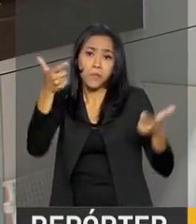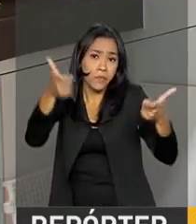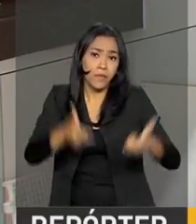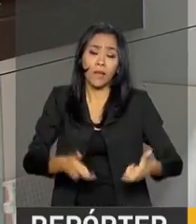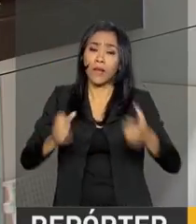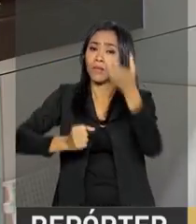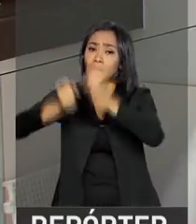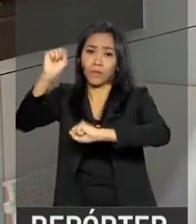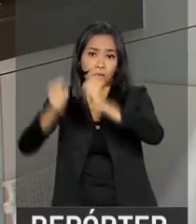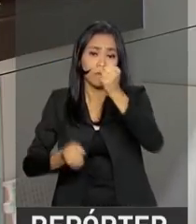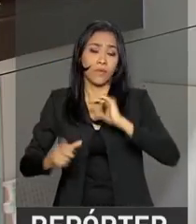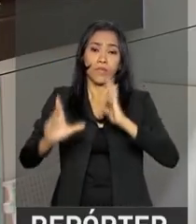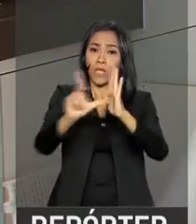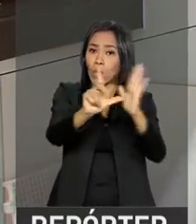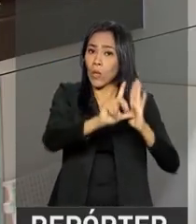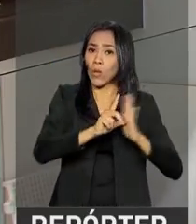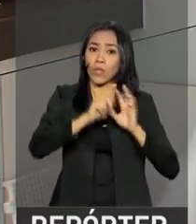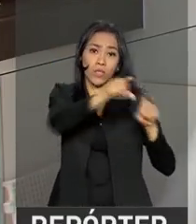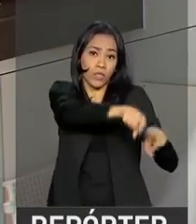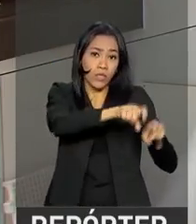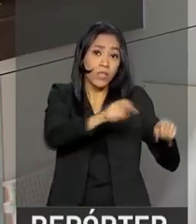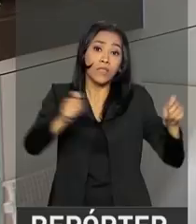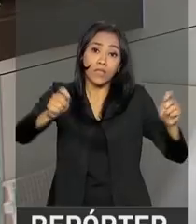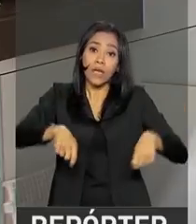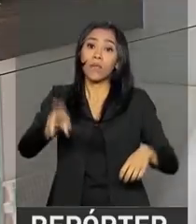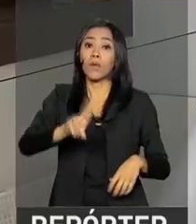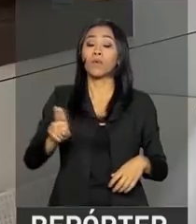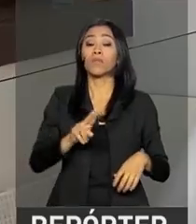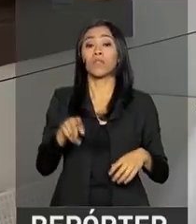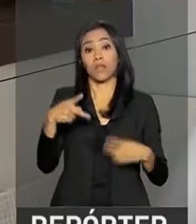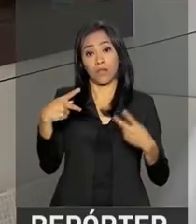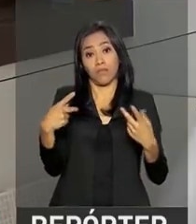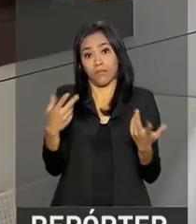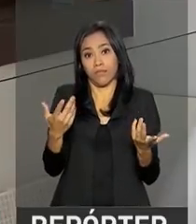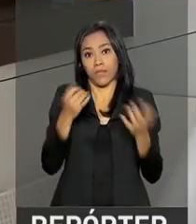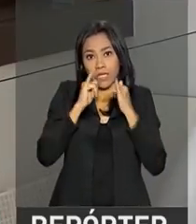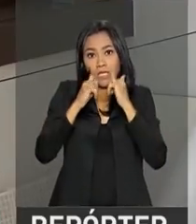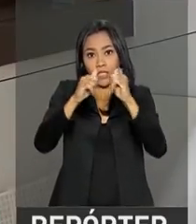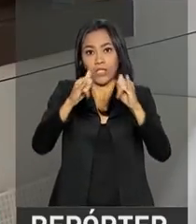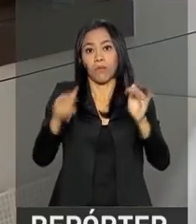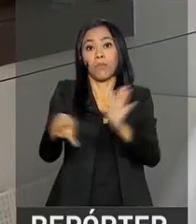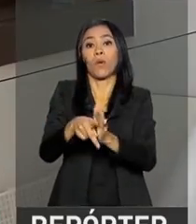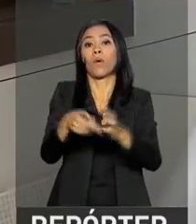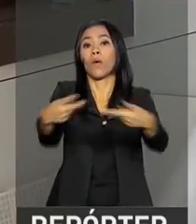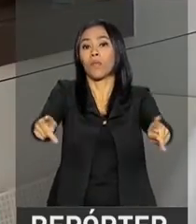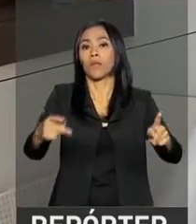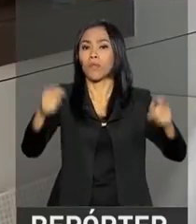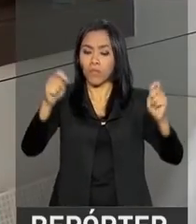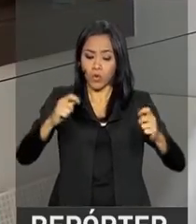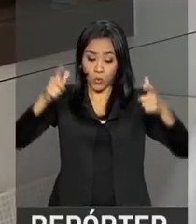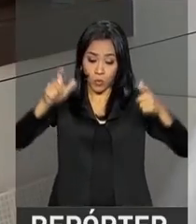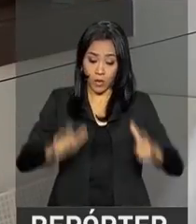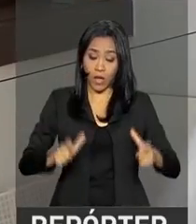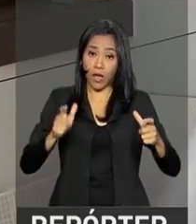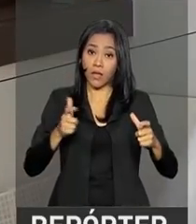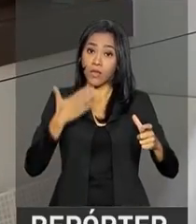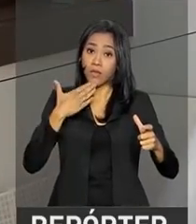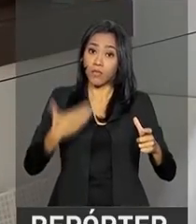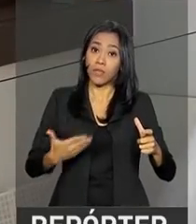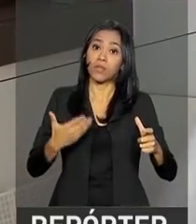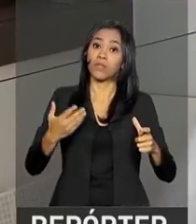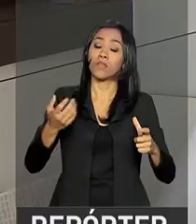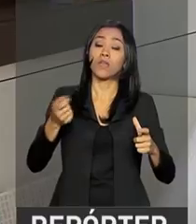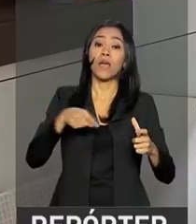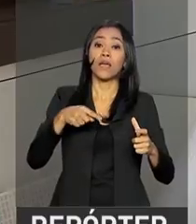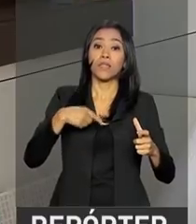pode fazer uma instalação fotovoltaica para gerar a própria energia você pode é ter a instalação no local e pedir para entregar essa energia